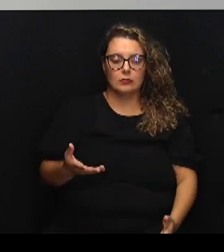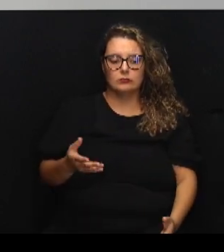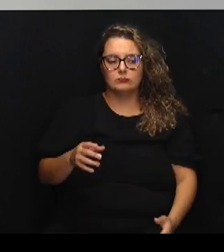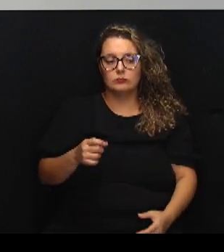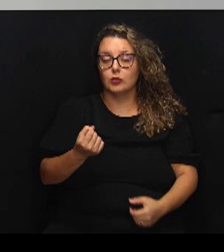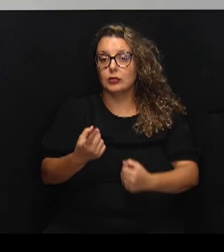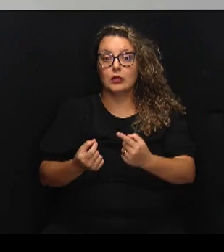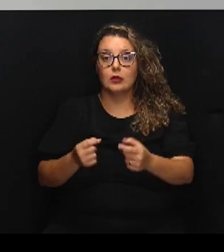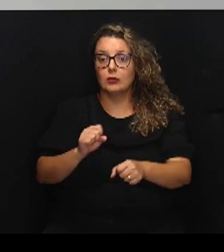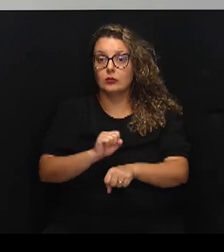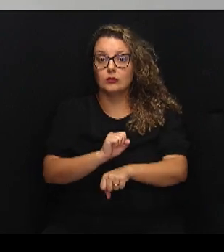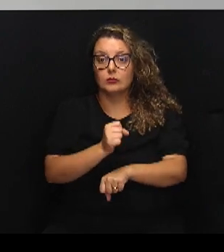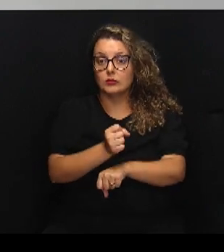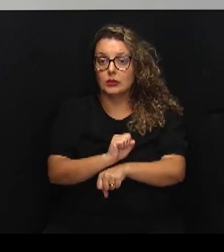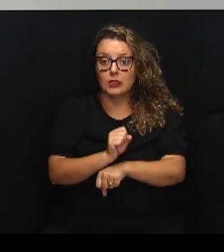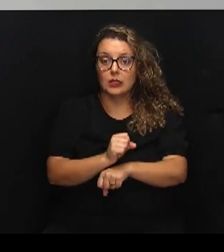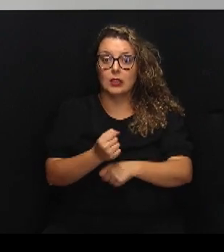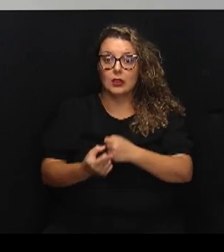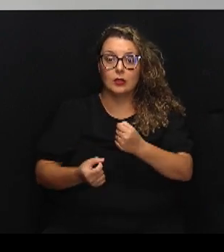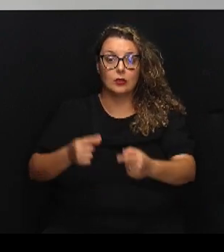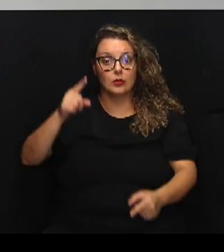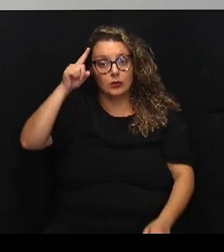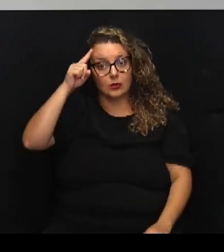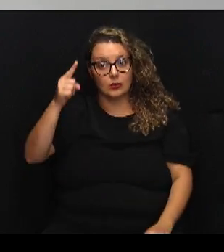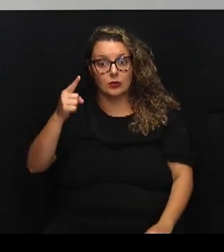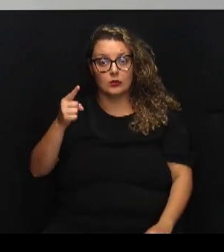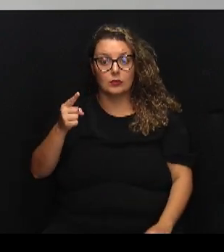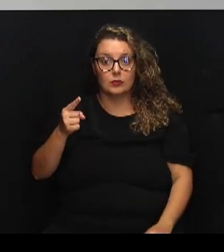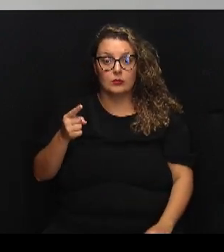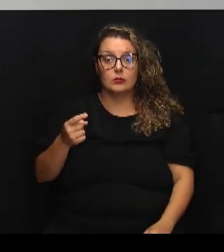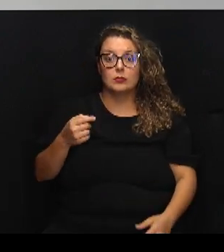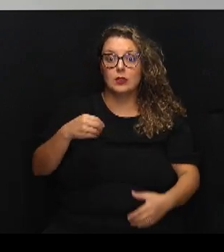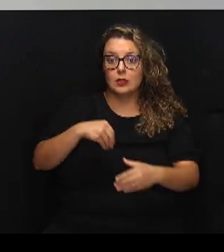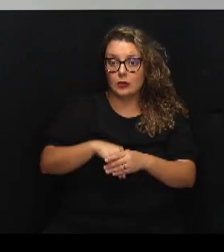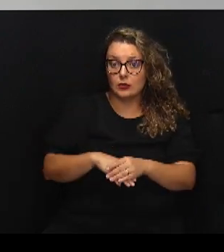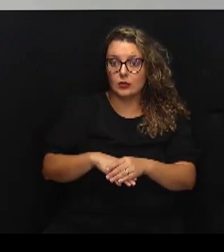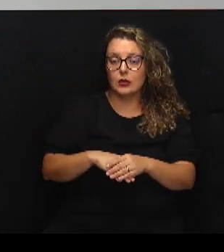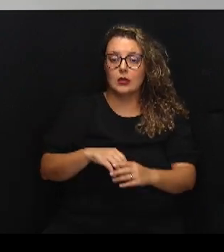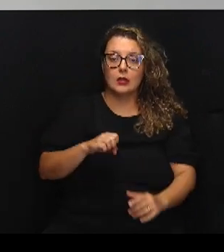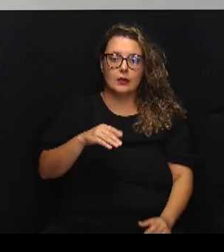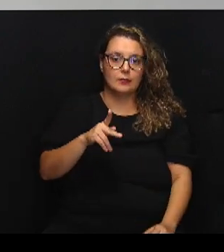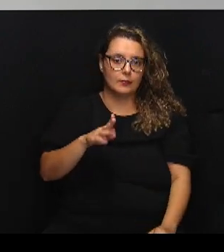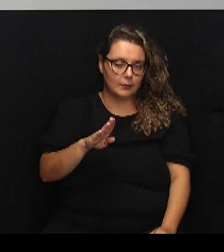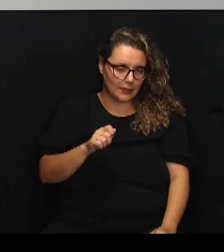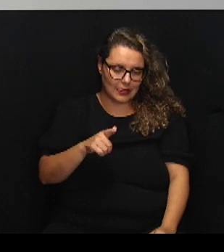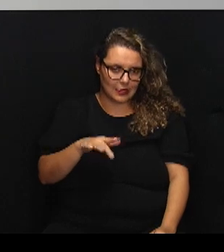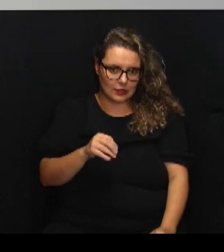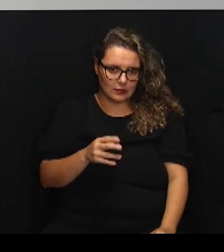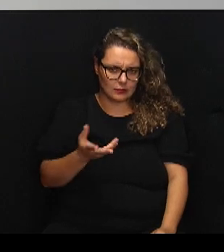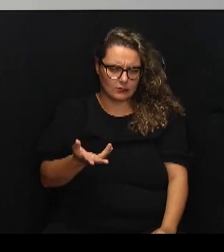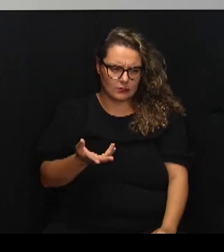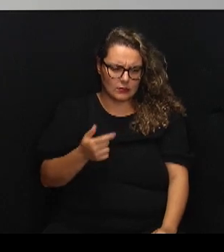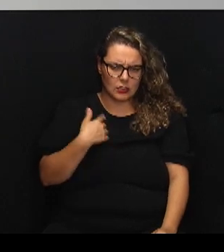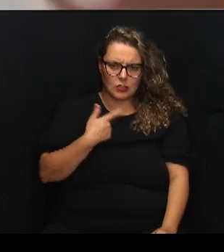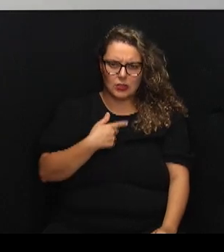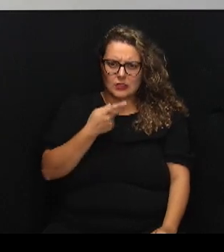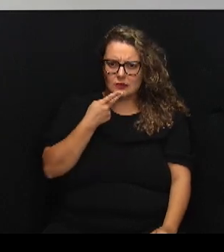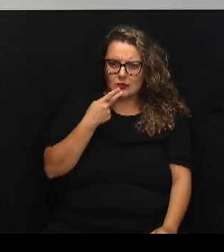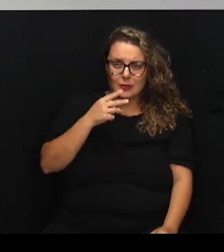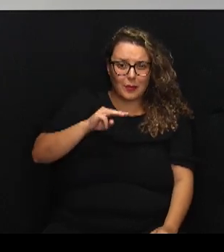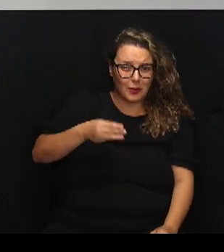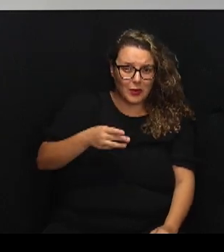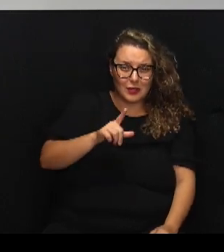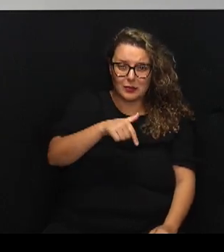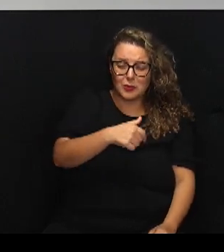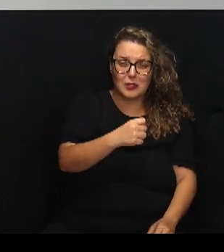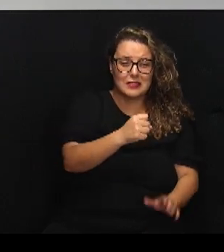você consome aquele material por alguns segundos, às vezes alguns dias para manter um alimento ou algum produto embalado. Ora, se a gente está falando